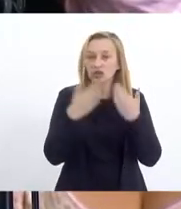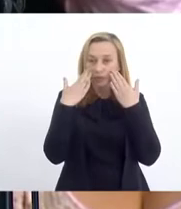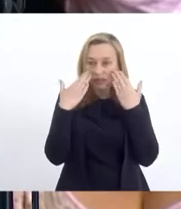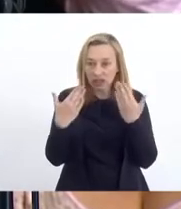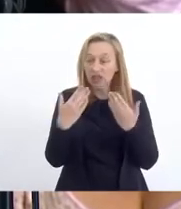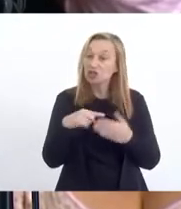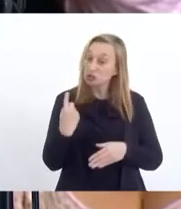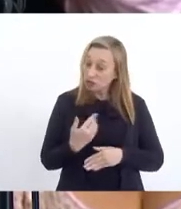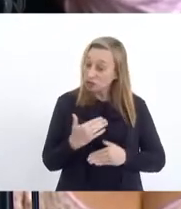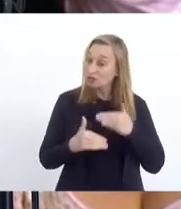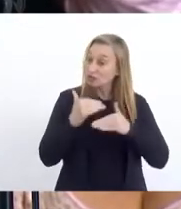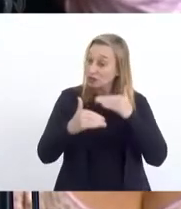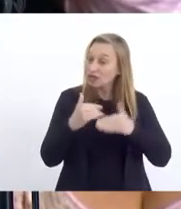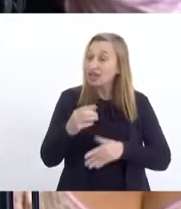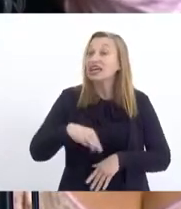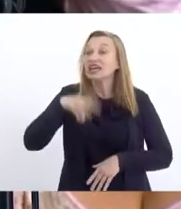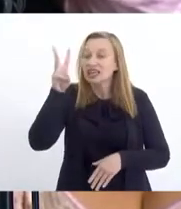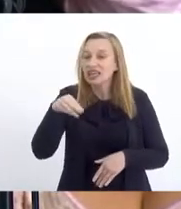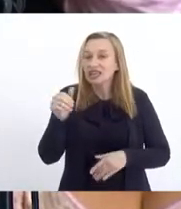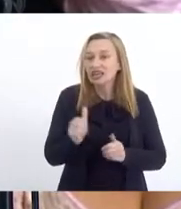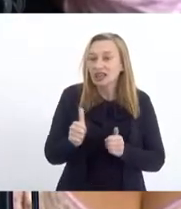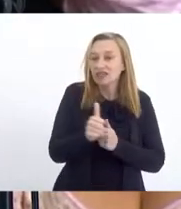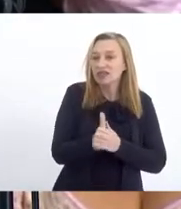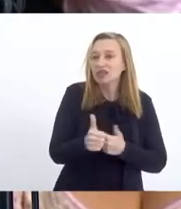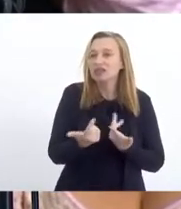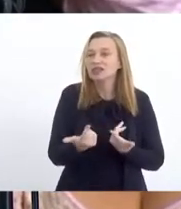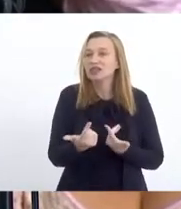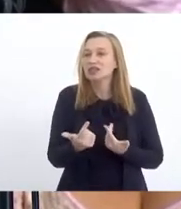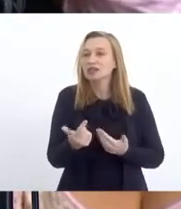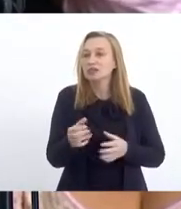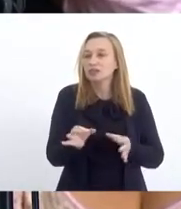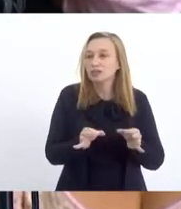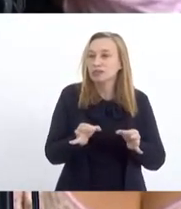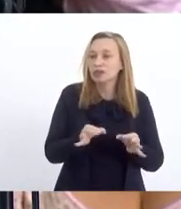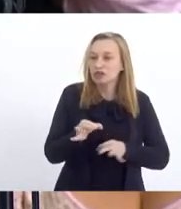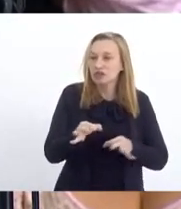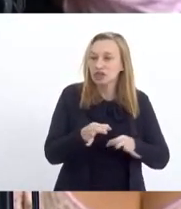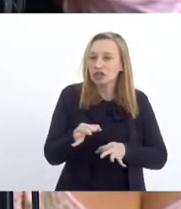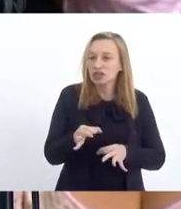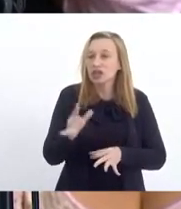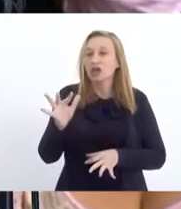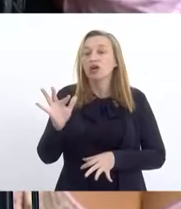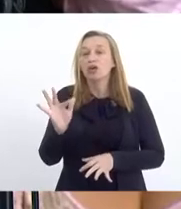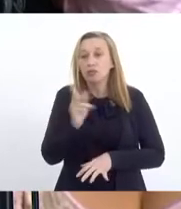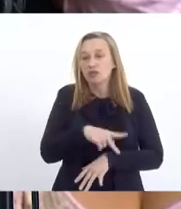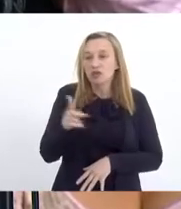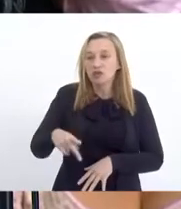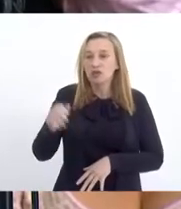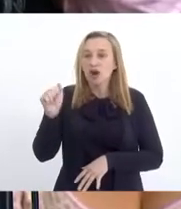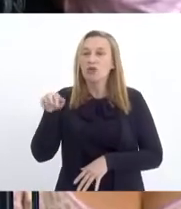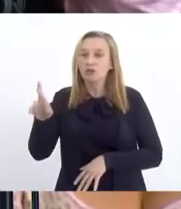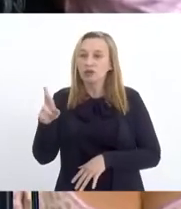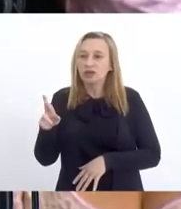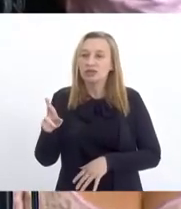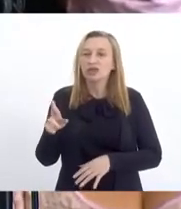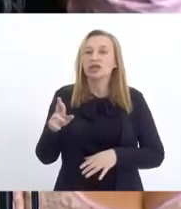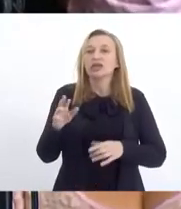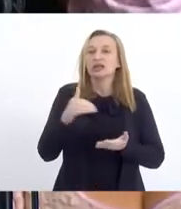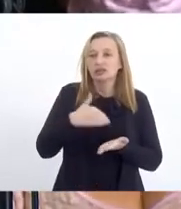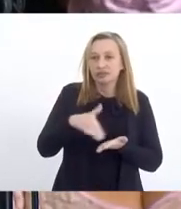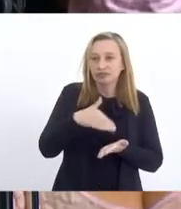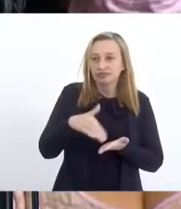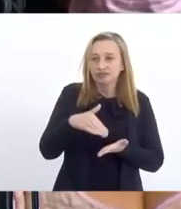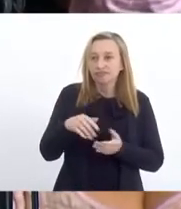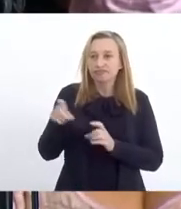gente está desenvolvendo, inclusive, quem está à frente desse projeto é um filho dessa casa, da UENF, o professor Almir, meu secretário de Agricultura, que